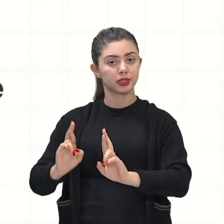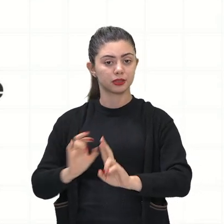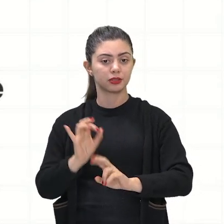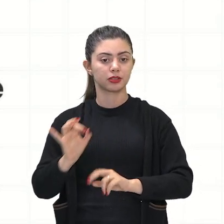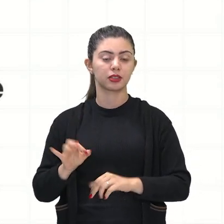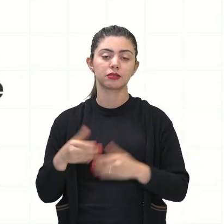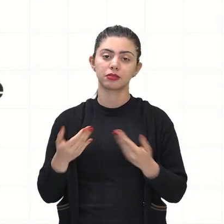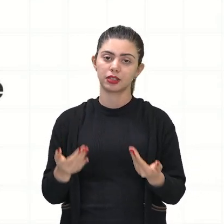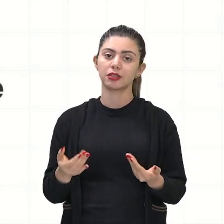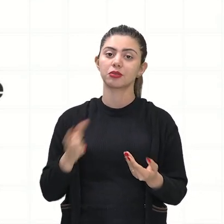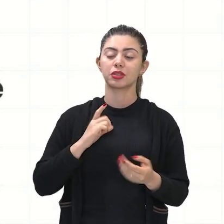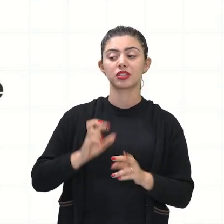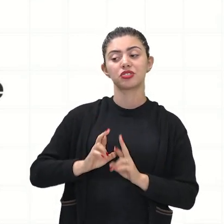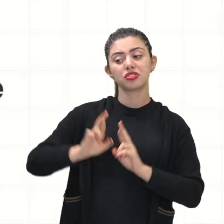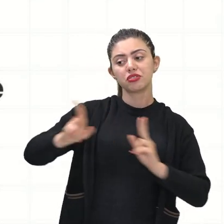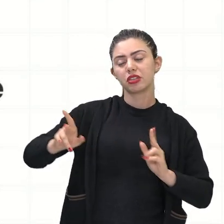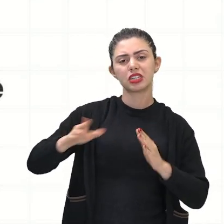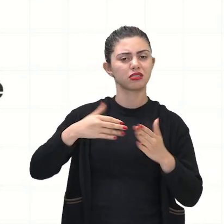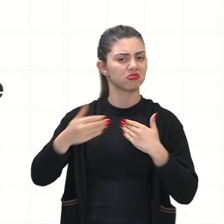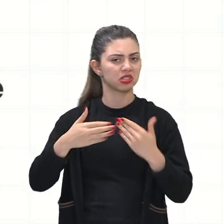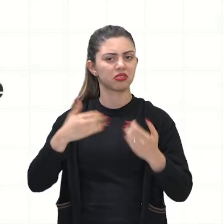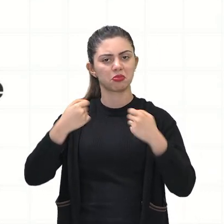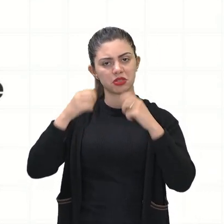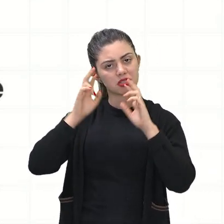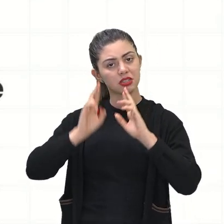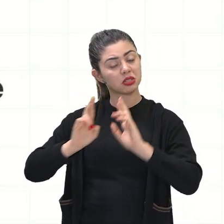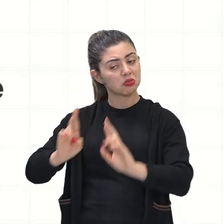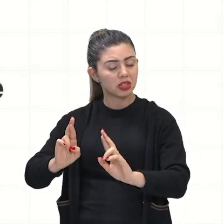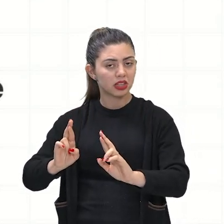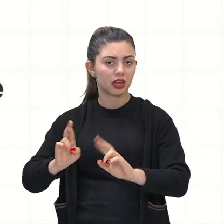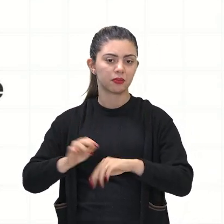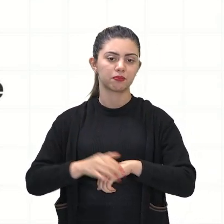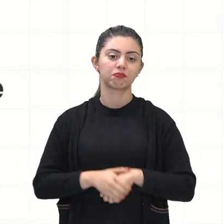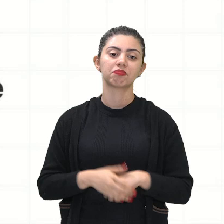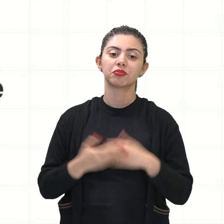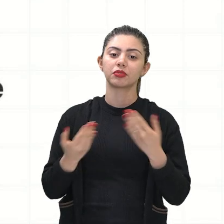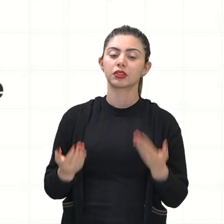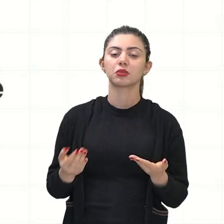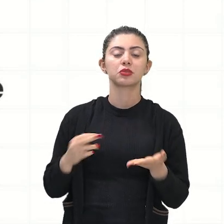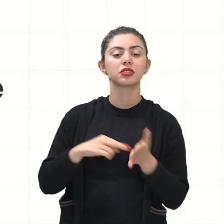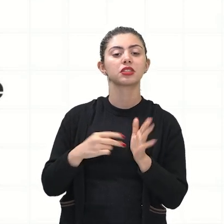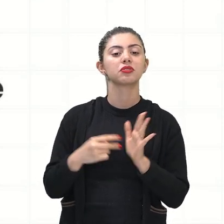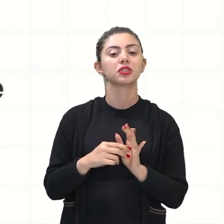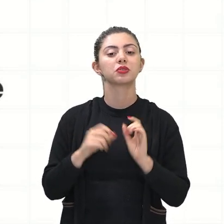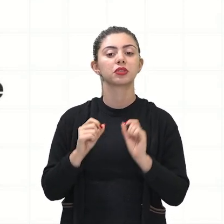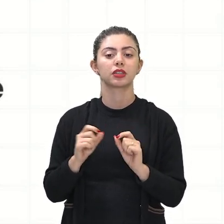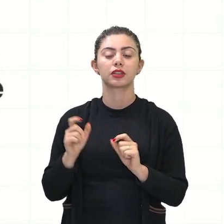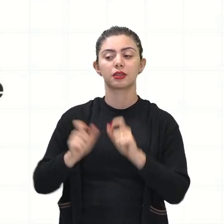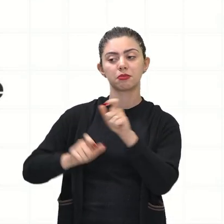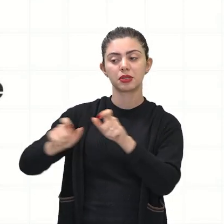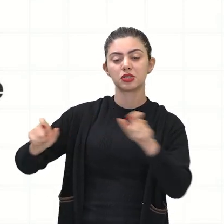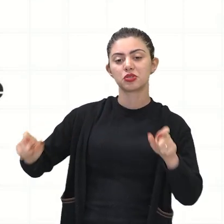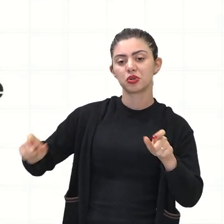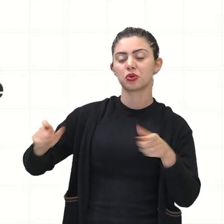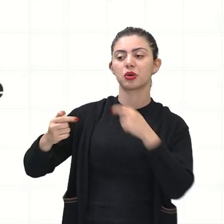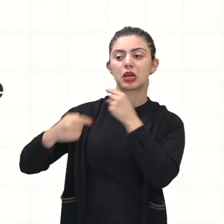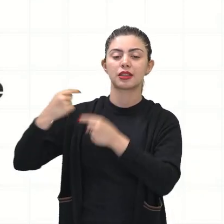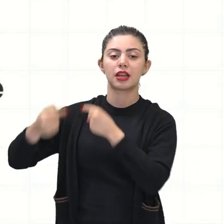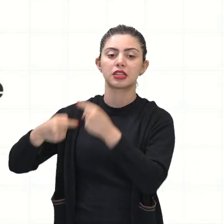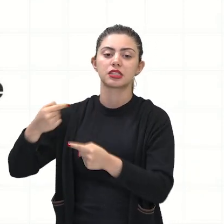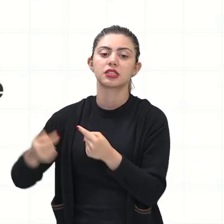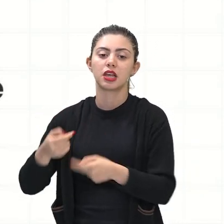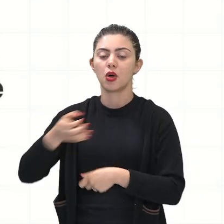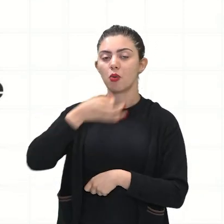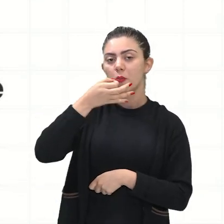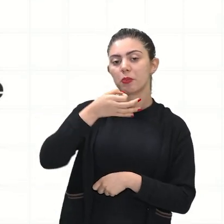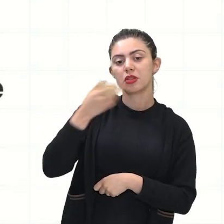tudo, as diferenças. Nós podemos dizer, então, que viver com indivíduos de distintas tradições, opiniões